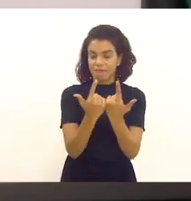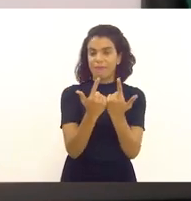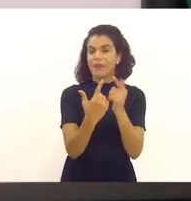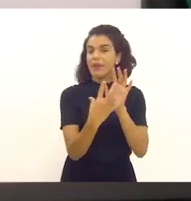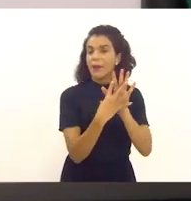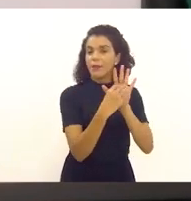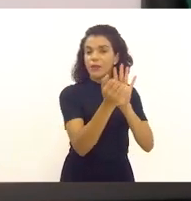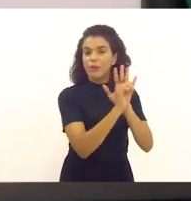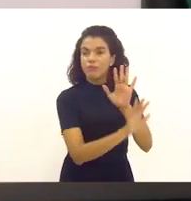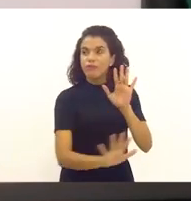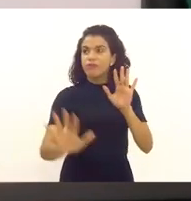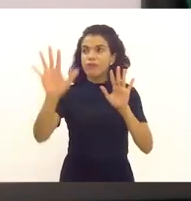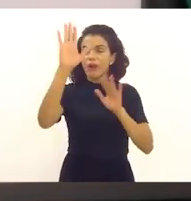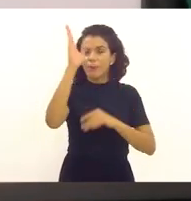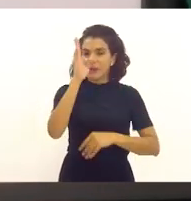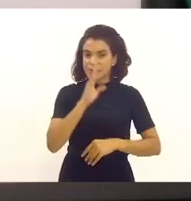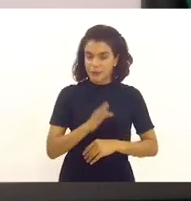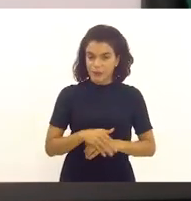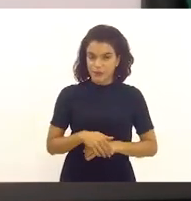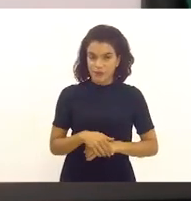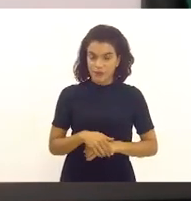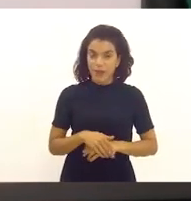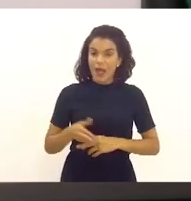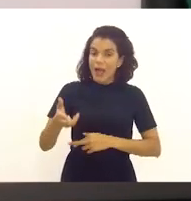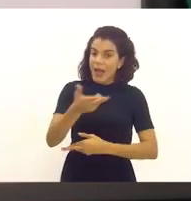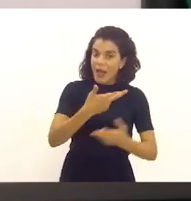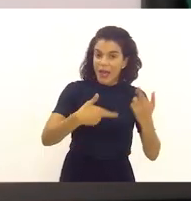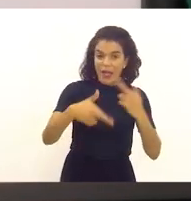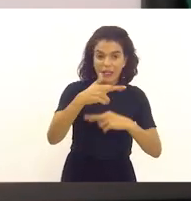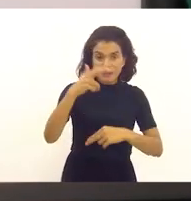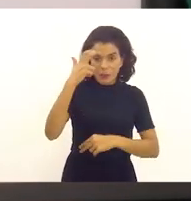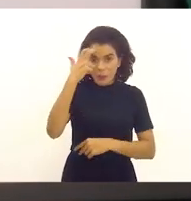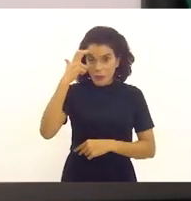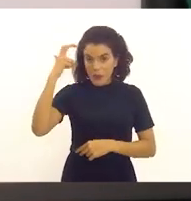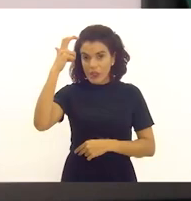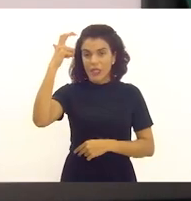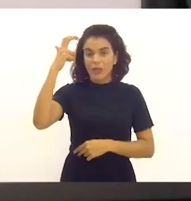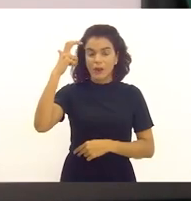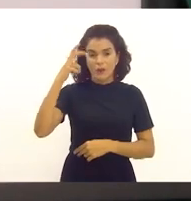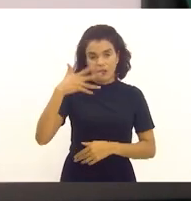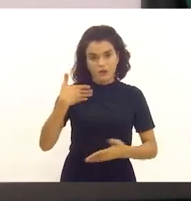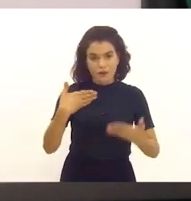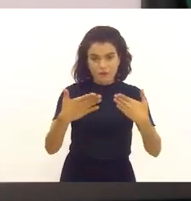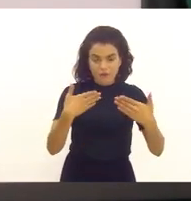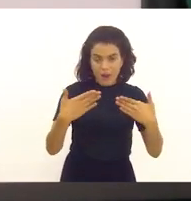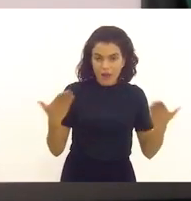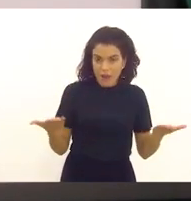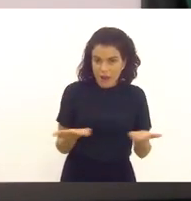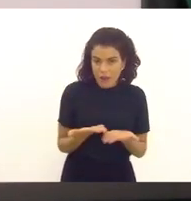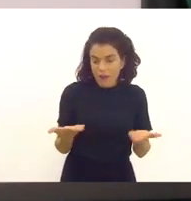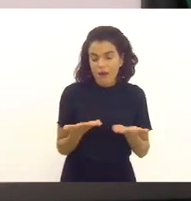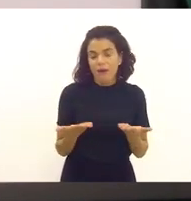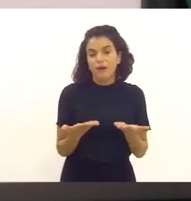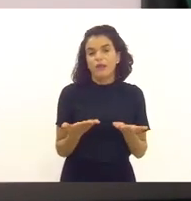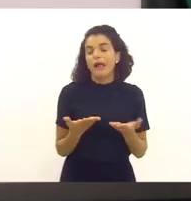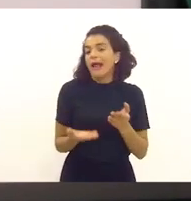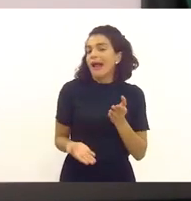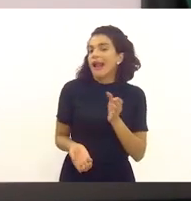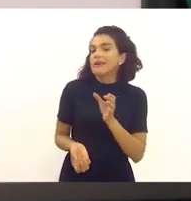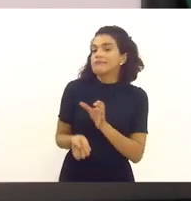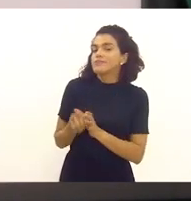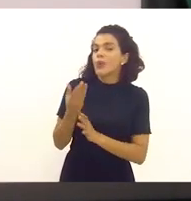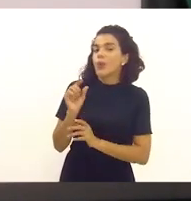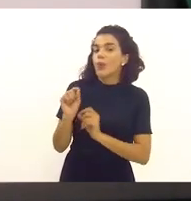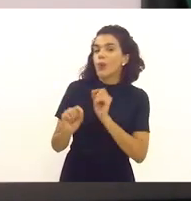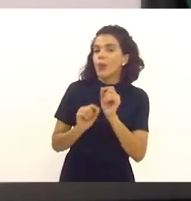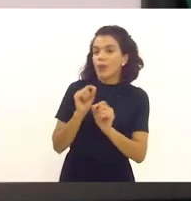exemplo para todo o Brasil a criação intelectual da proposição que nós vamos falar ela nasceu do Espírito